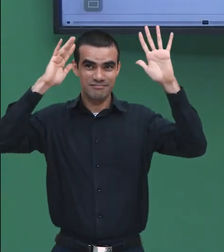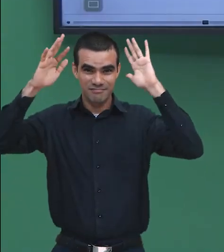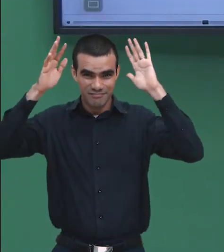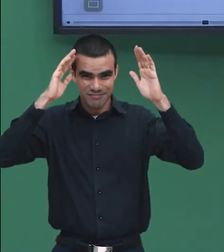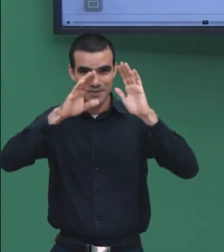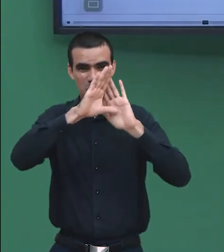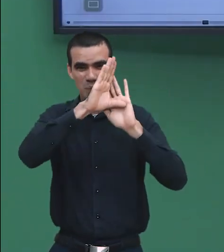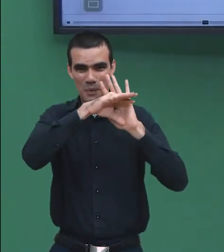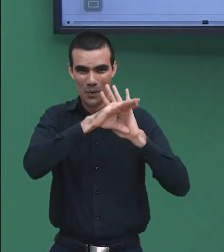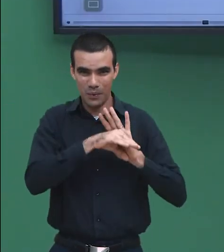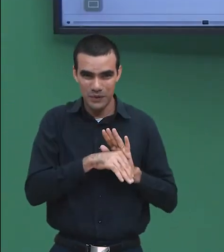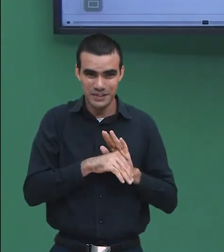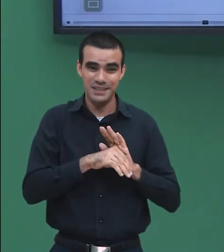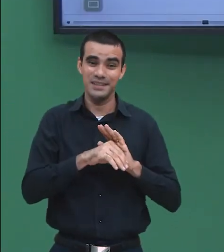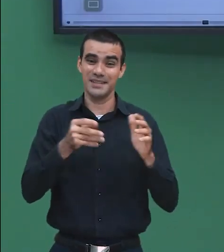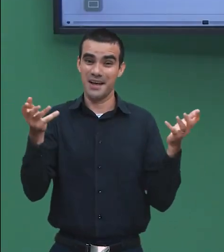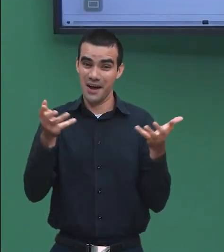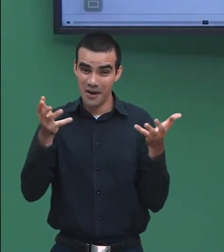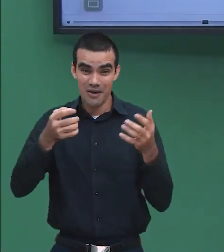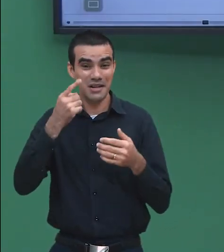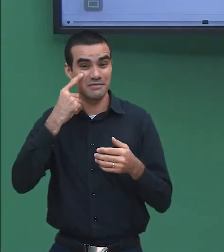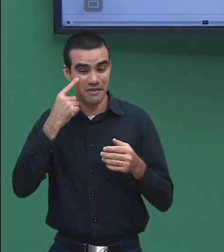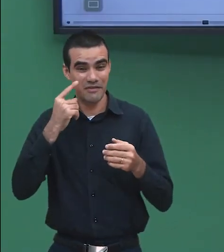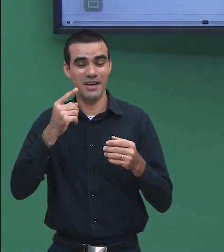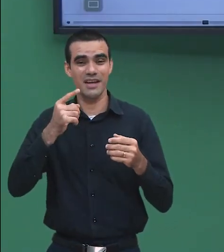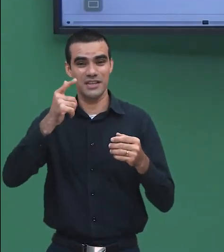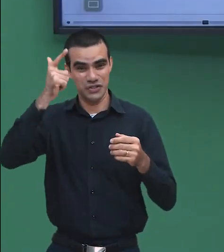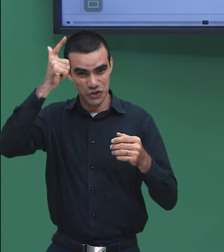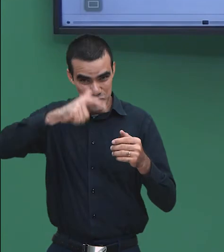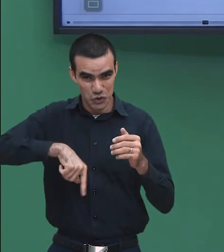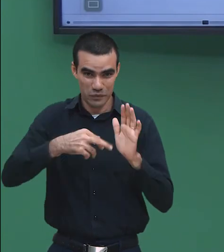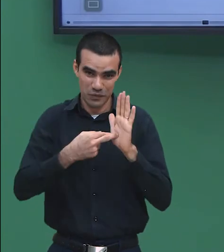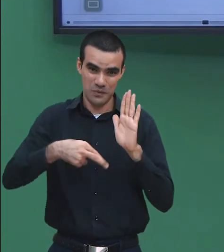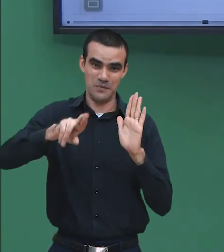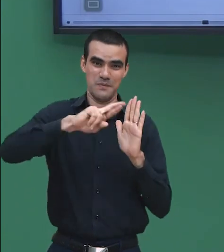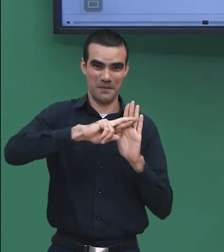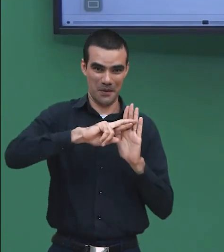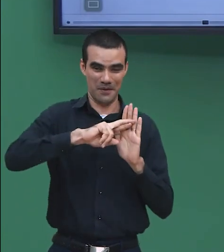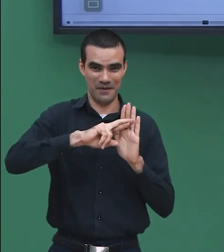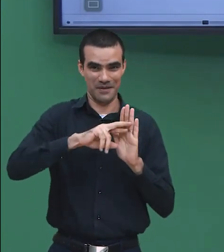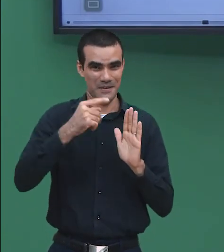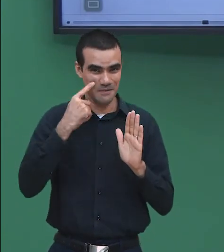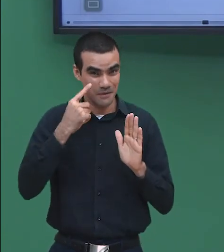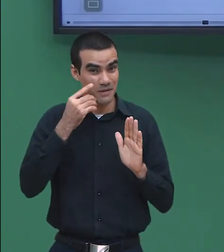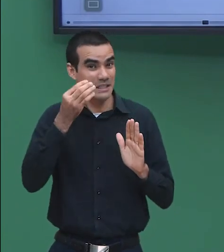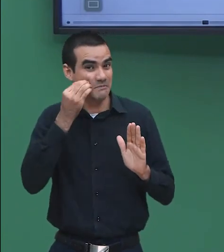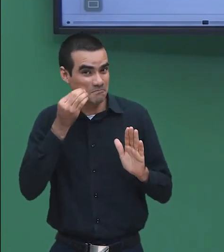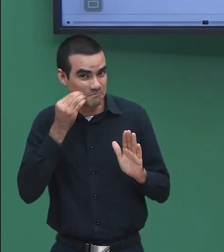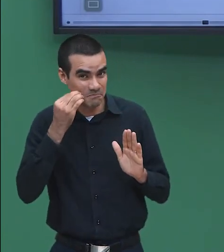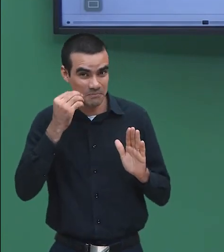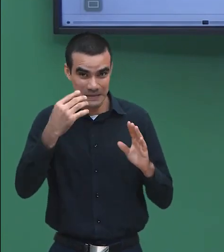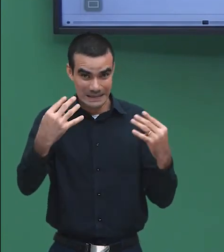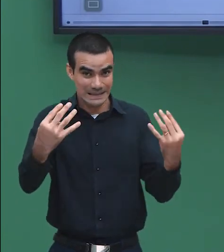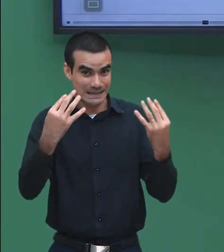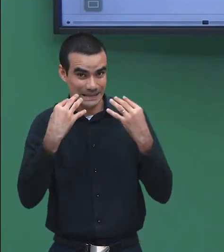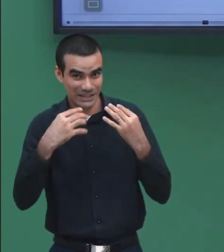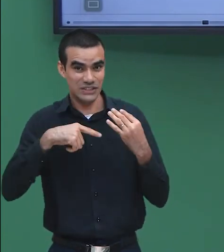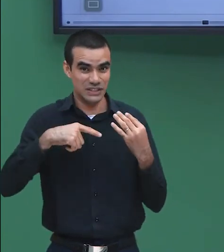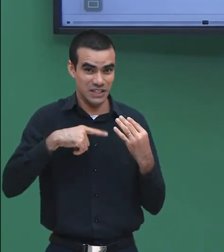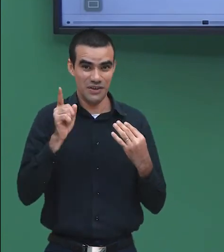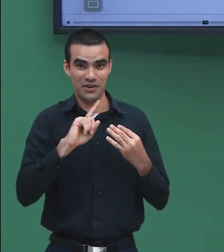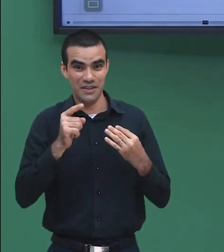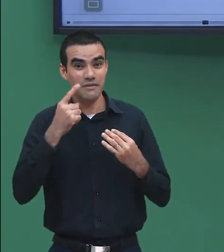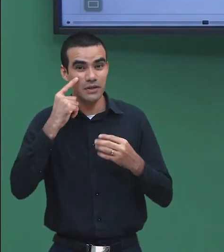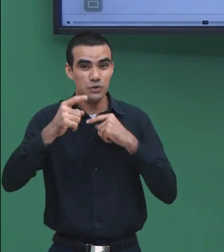refletiu um monte de conceito. Está na hora da nossa revisão. Vamos lá? Vamos ver se vocês já estiveram